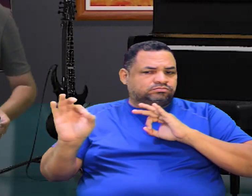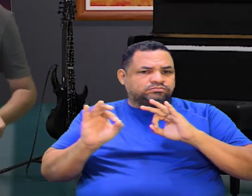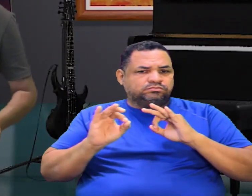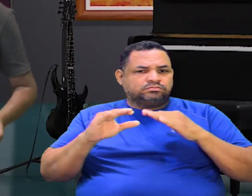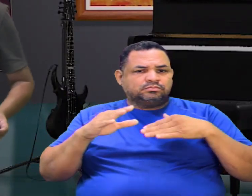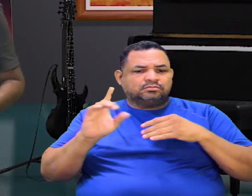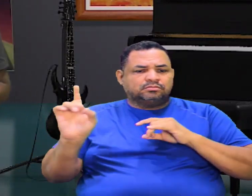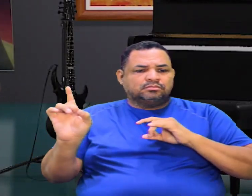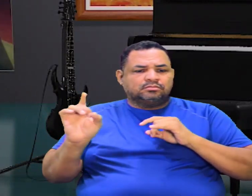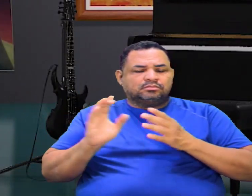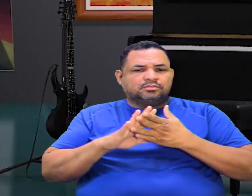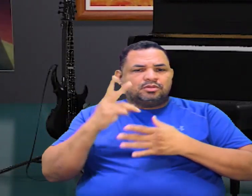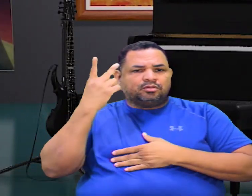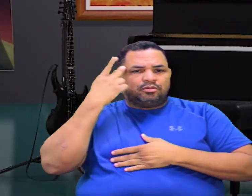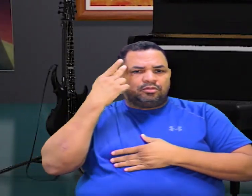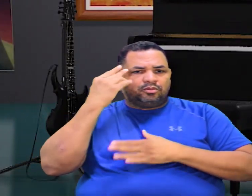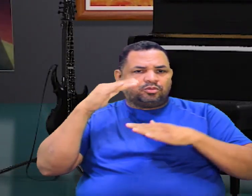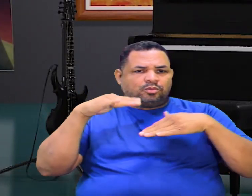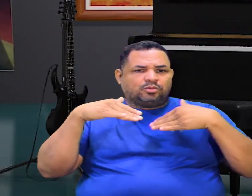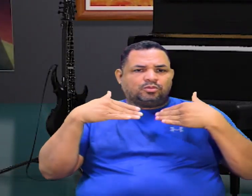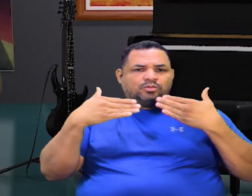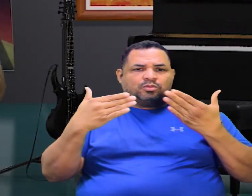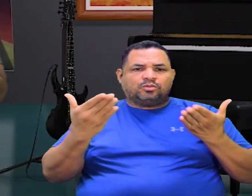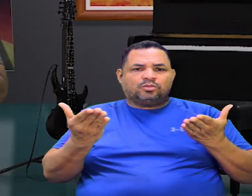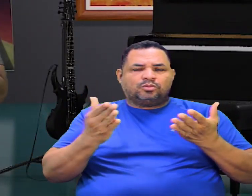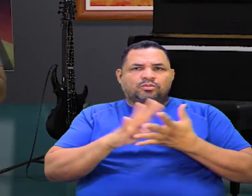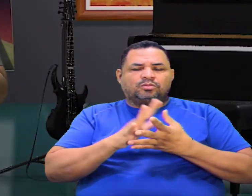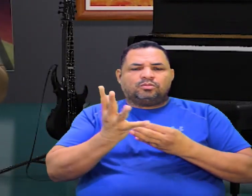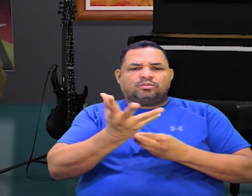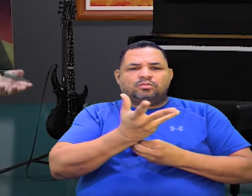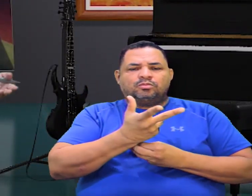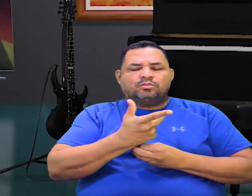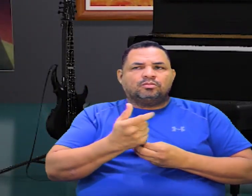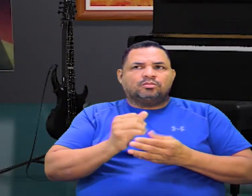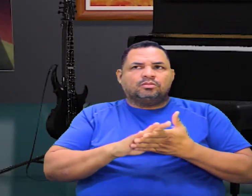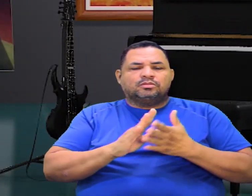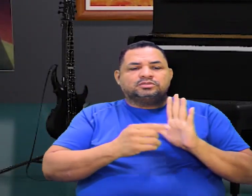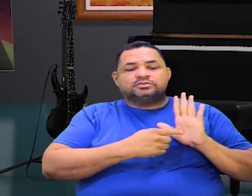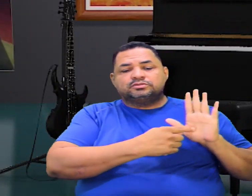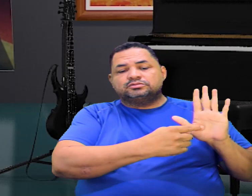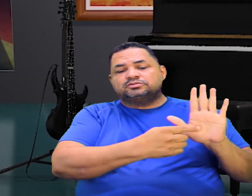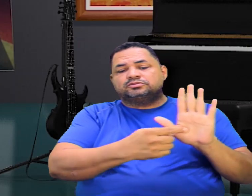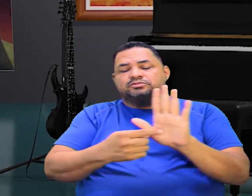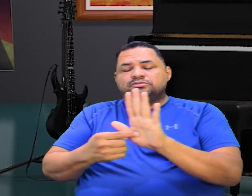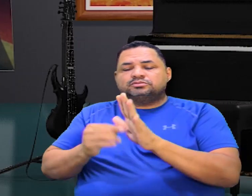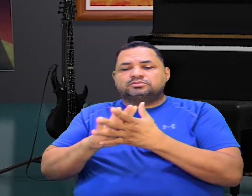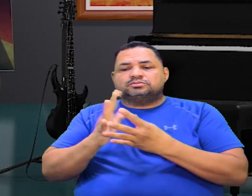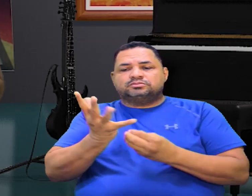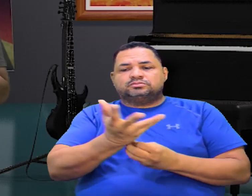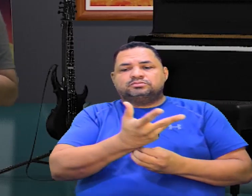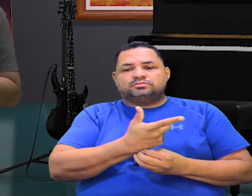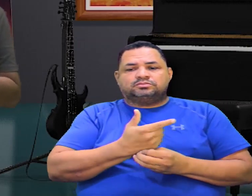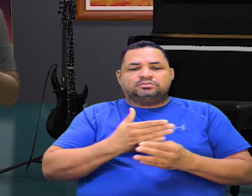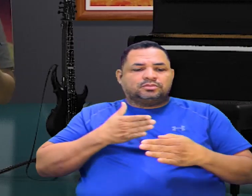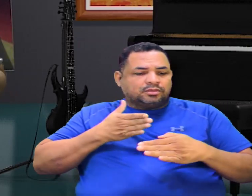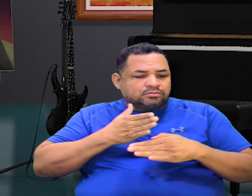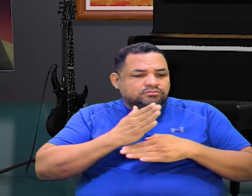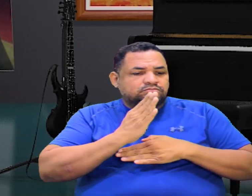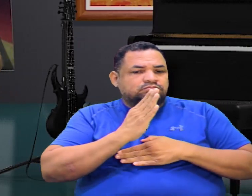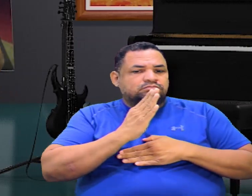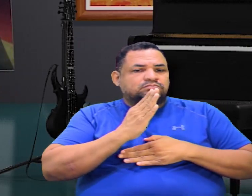pessoa Normalmente quando quando as artes as pessoas v a exposição de artes né eh